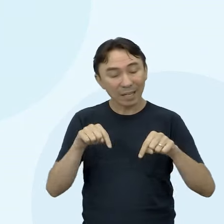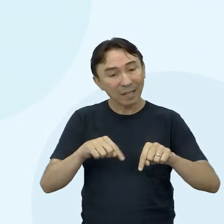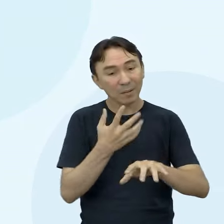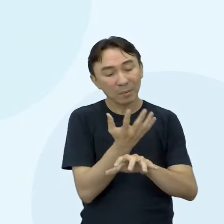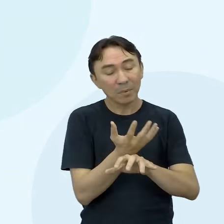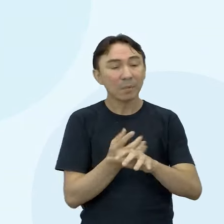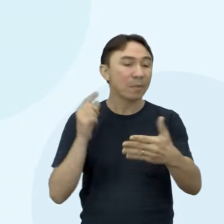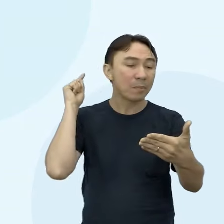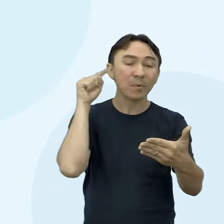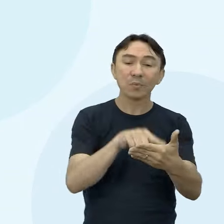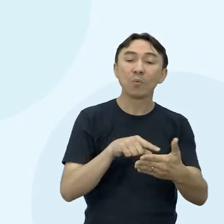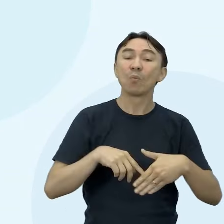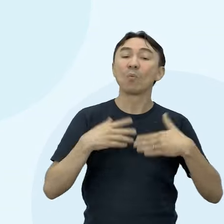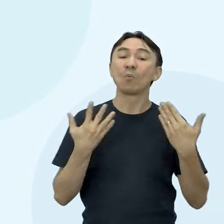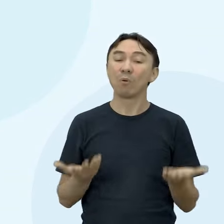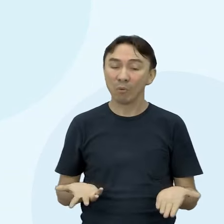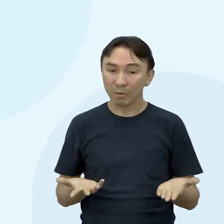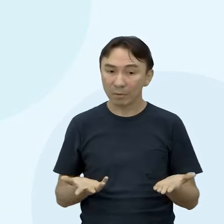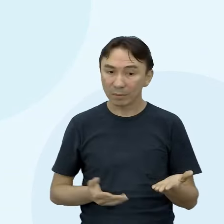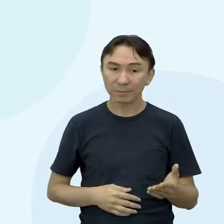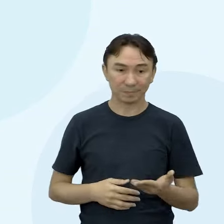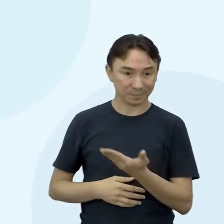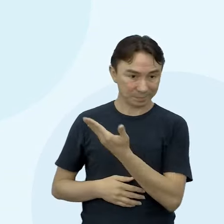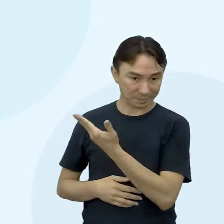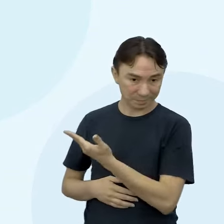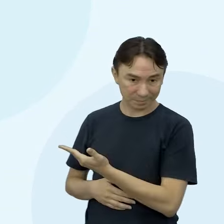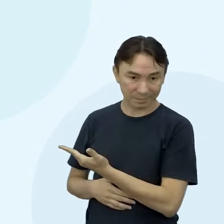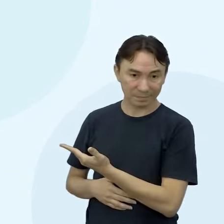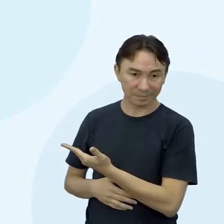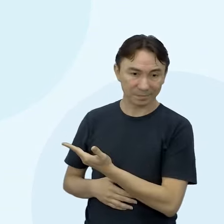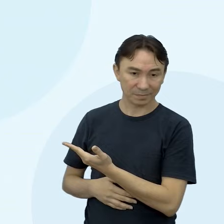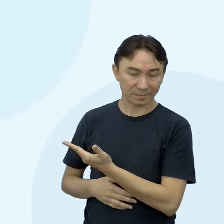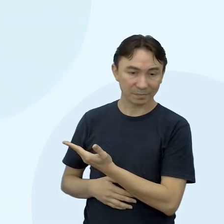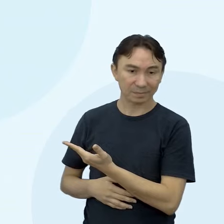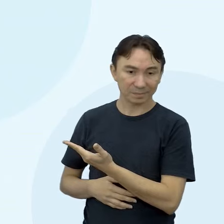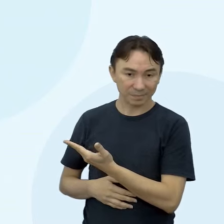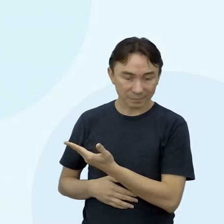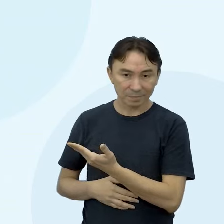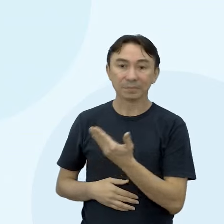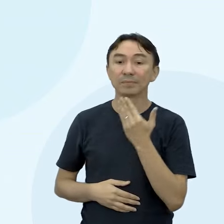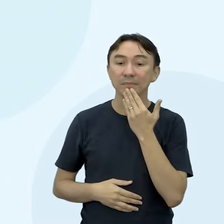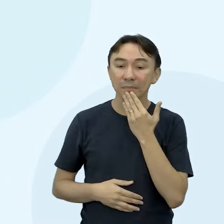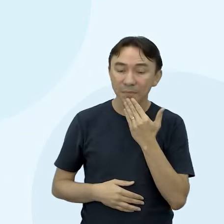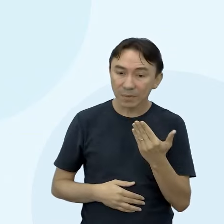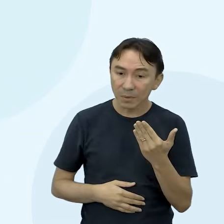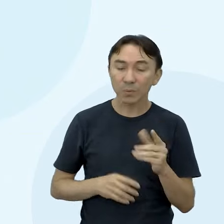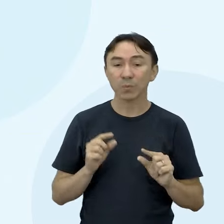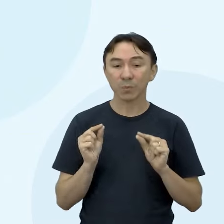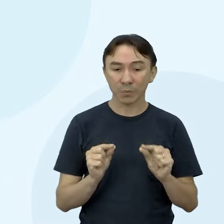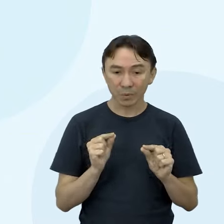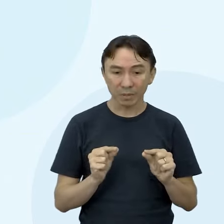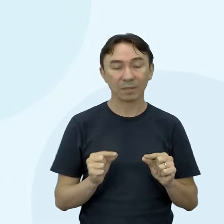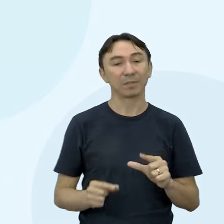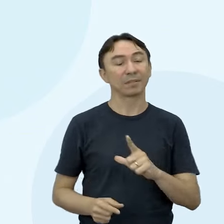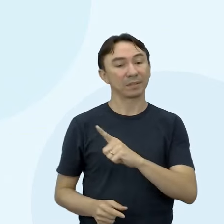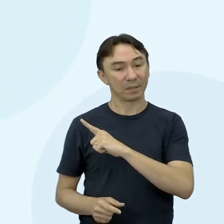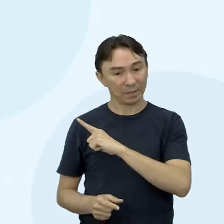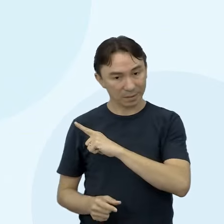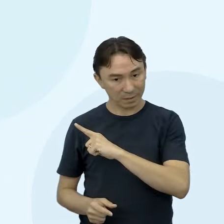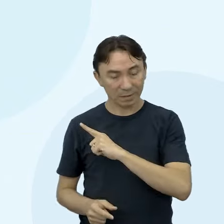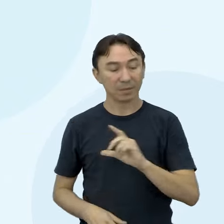componente agora? Ele pede para que trabalhar os aspectos e experiências